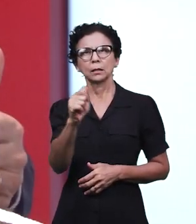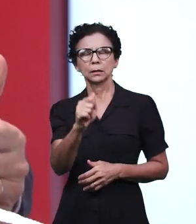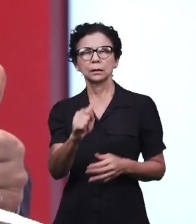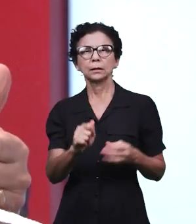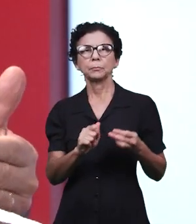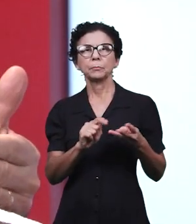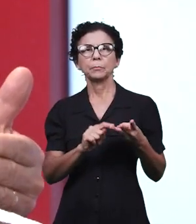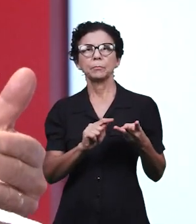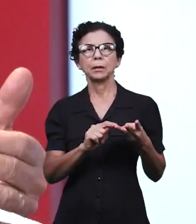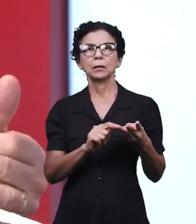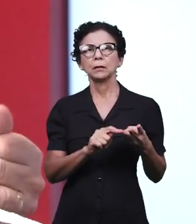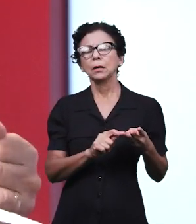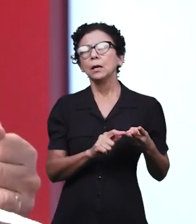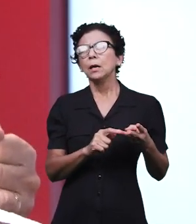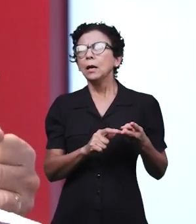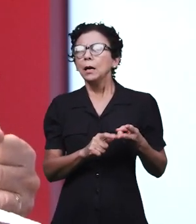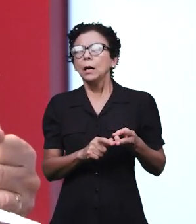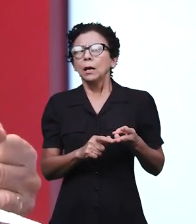O imperador era César.